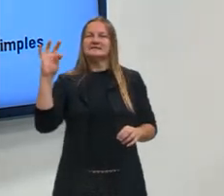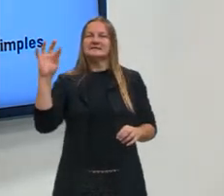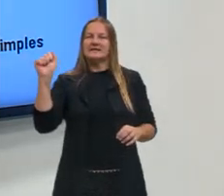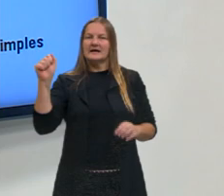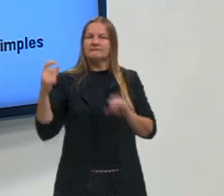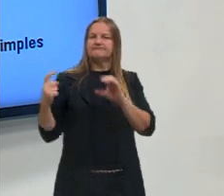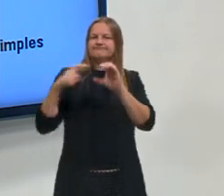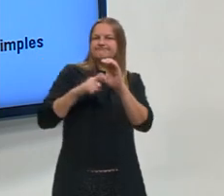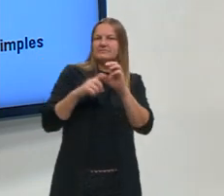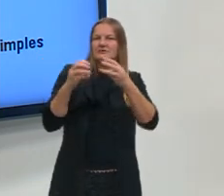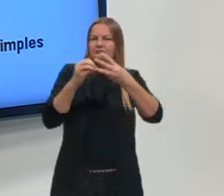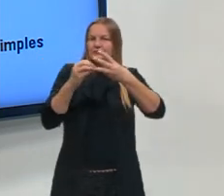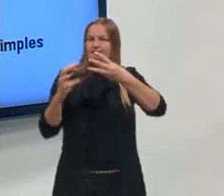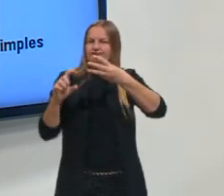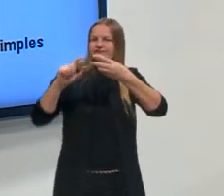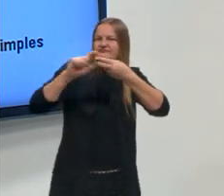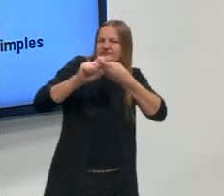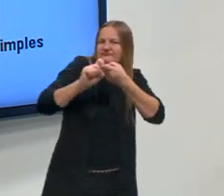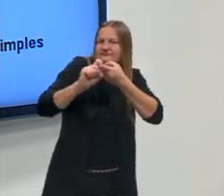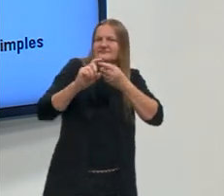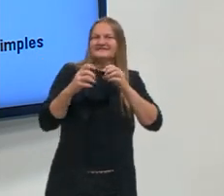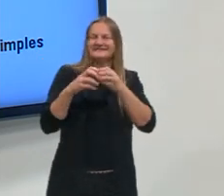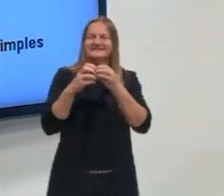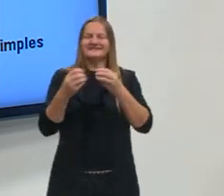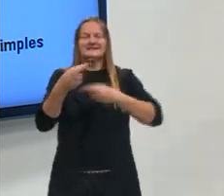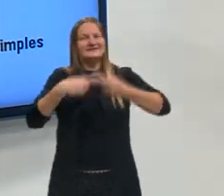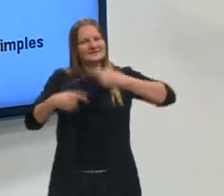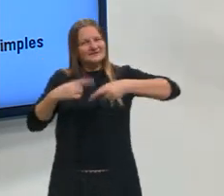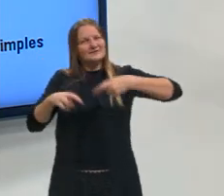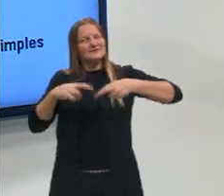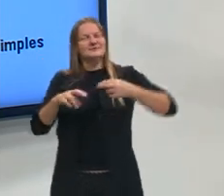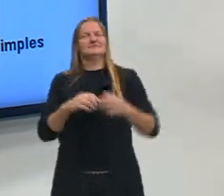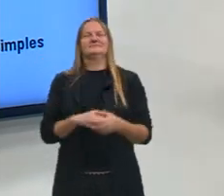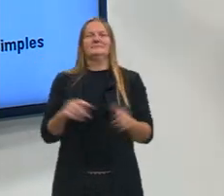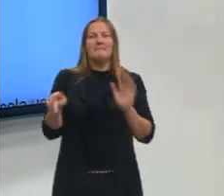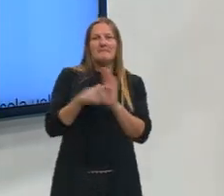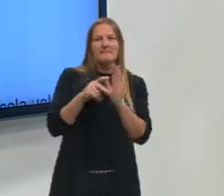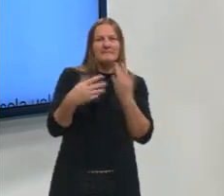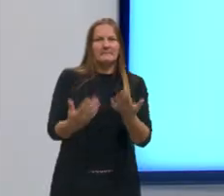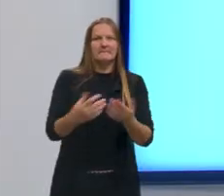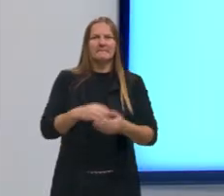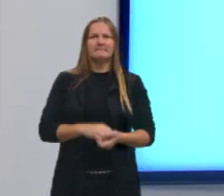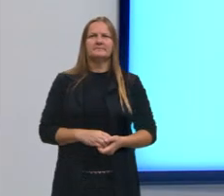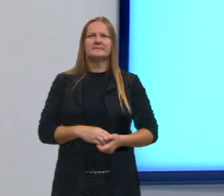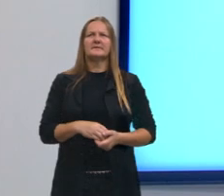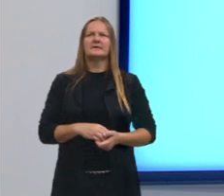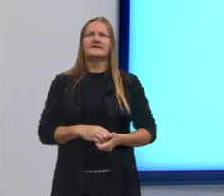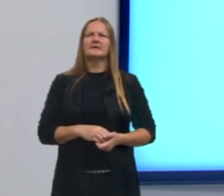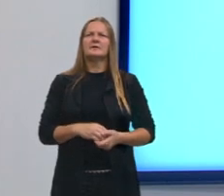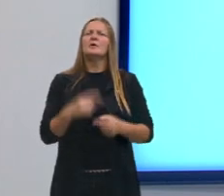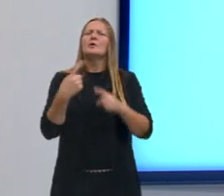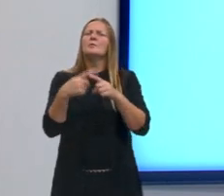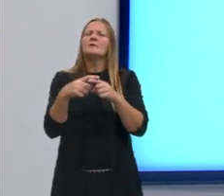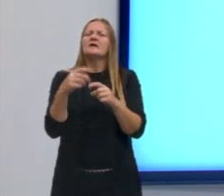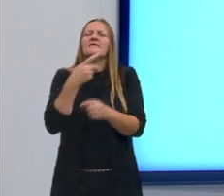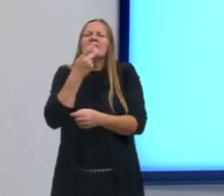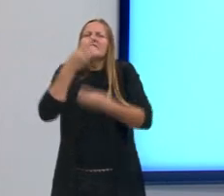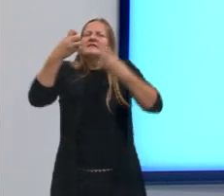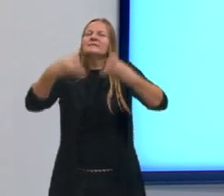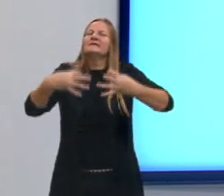célula ele vai ter um tipo específico de metabolismo E aí agora porque que tá falando tudo isso